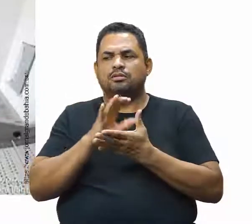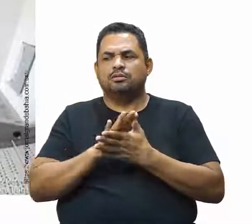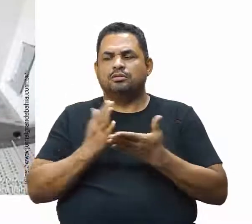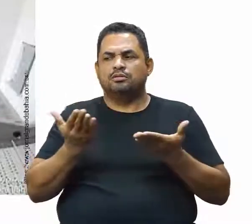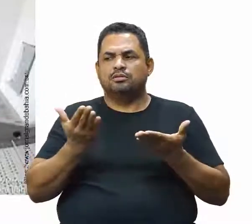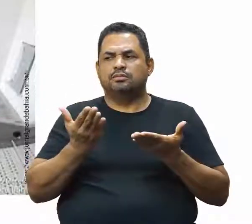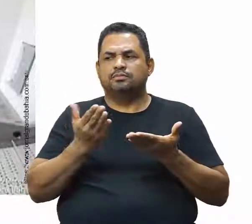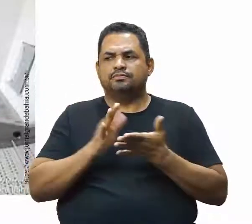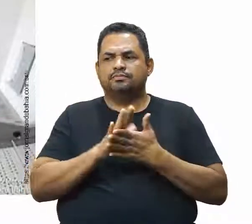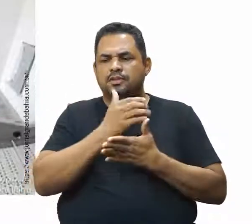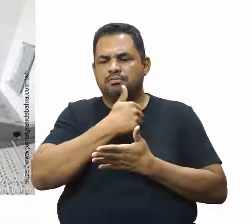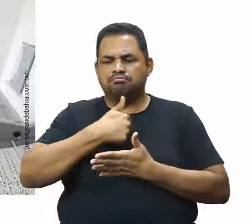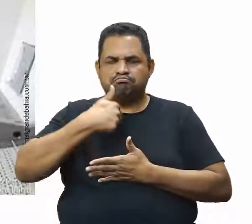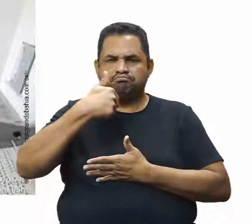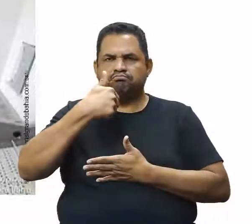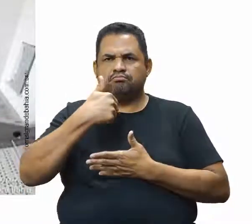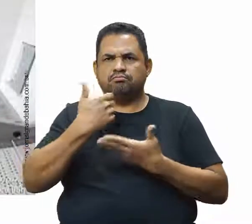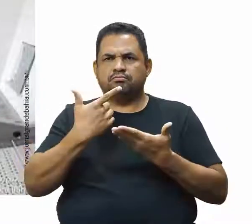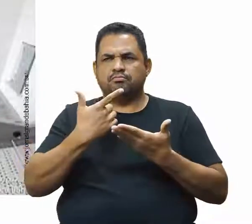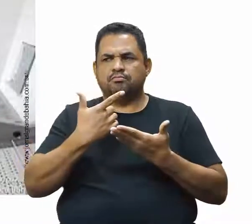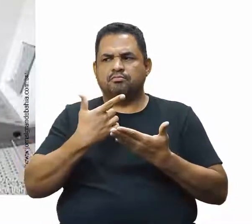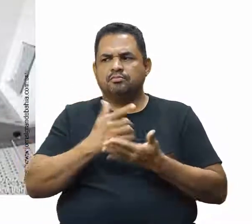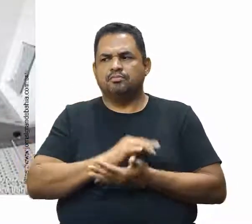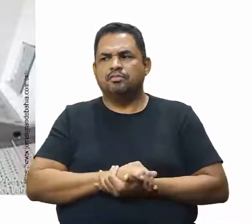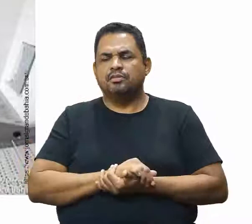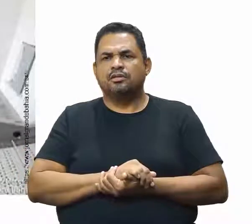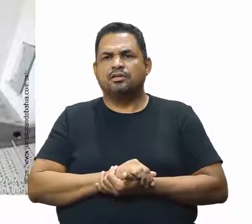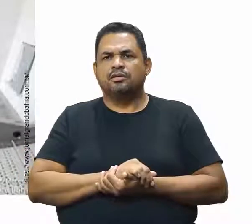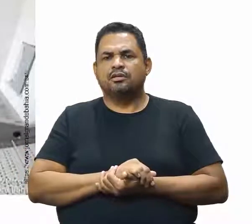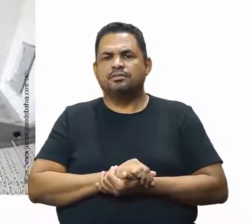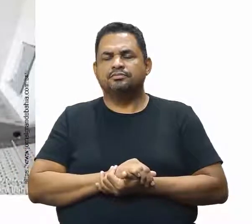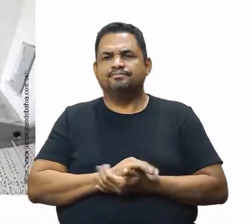Professor, para beneficiar, quer dizer, na